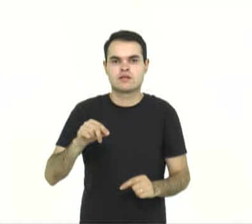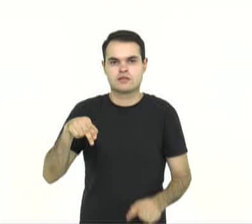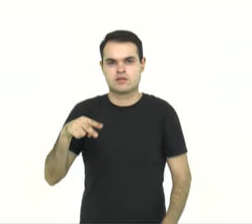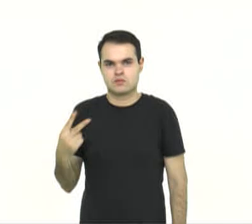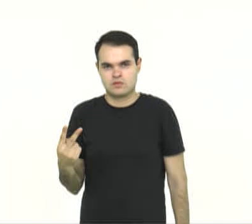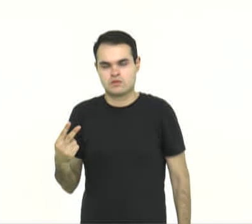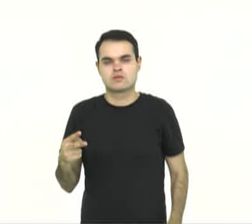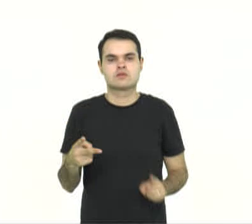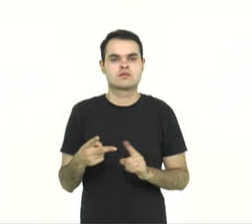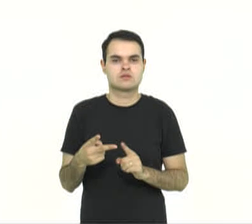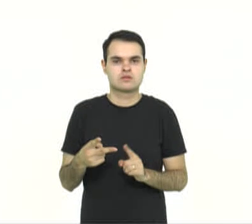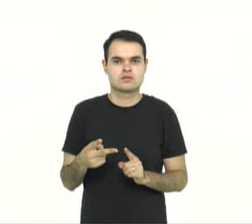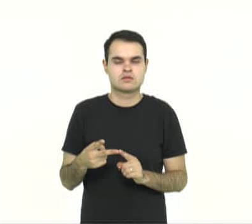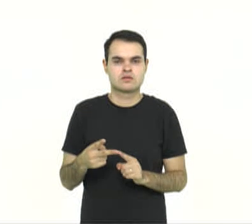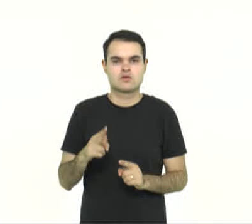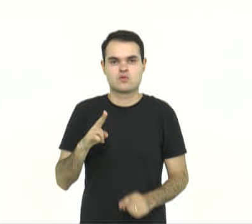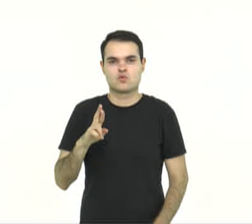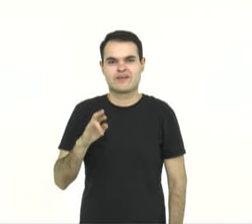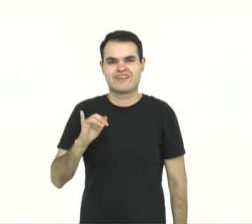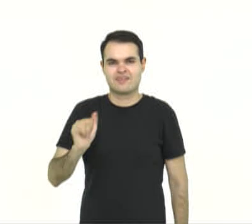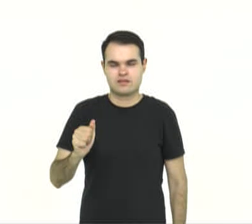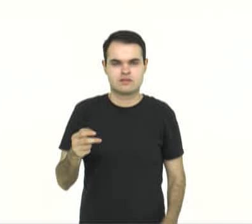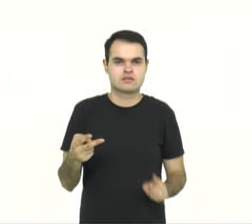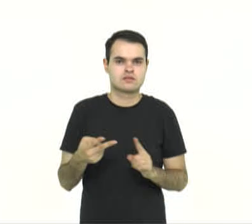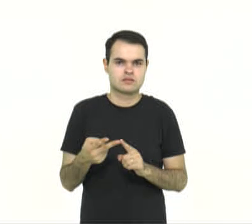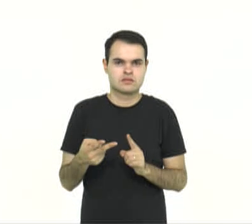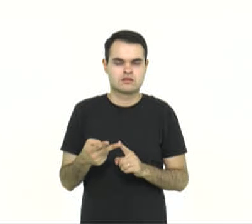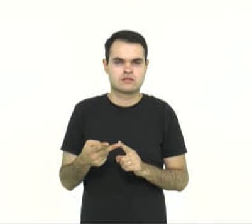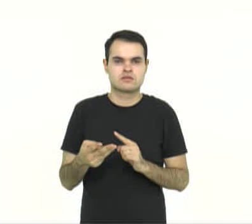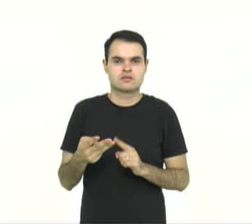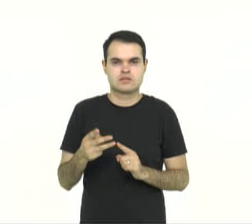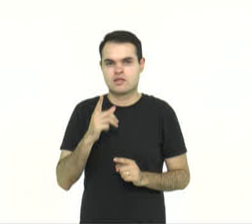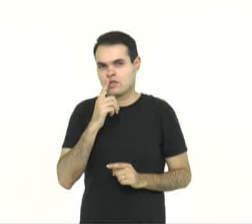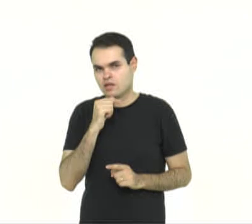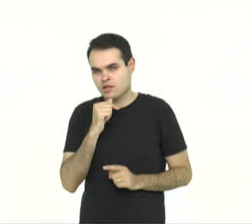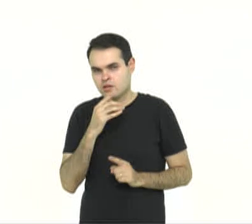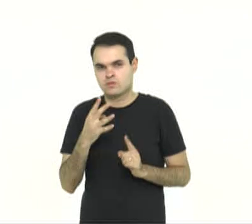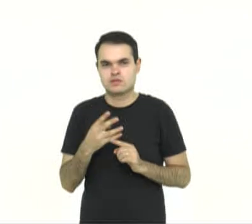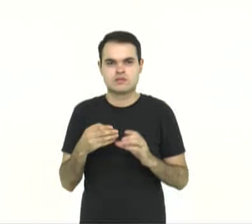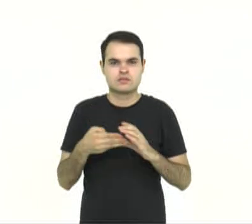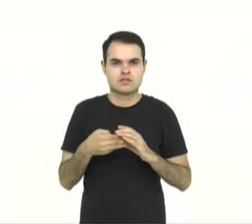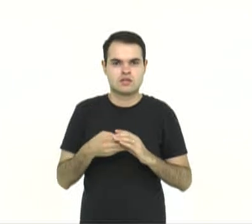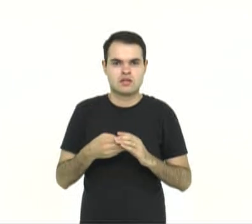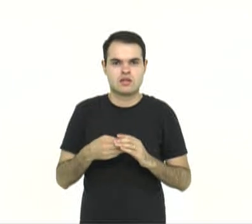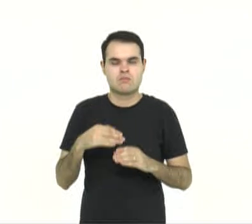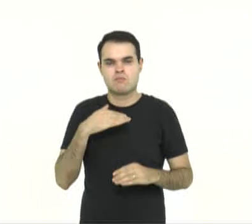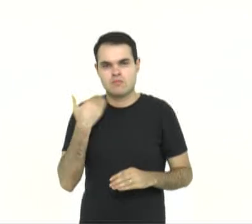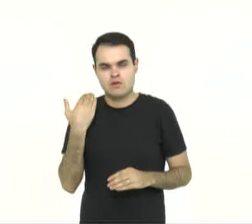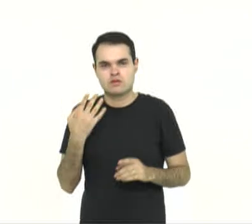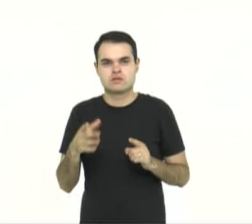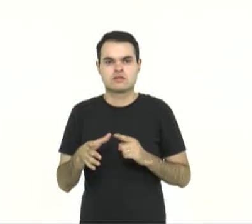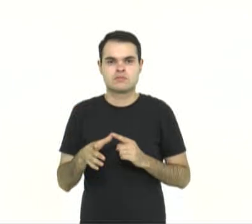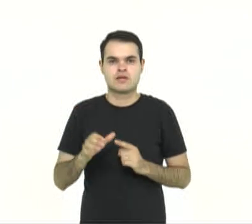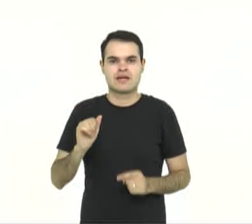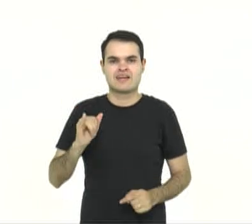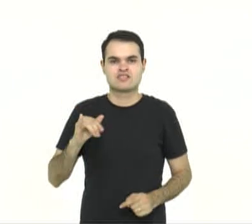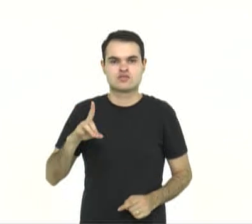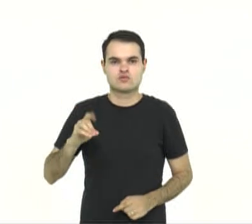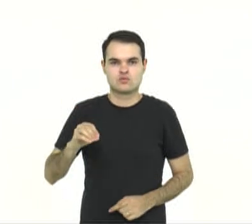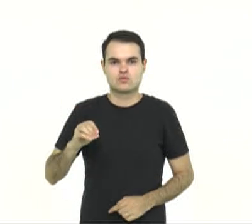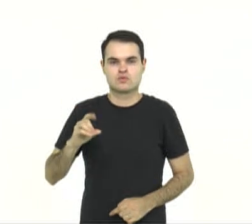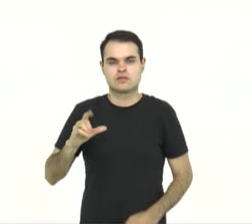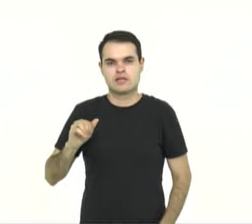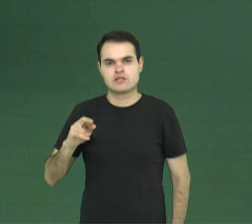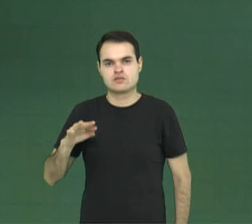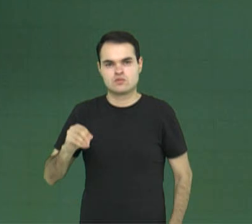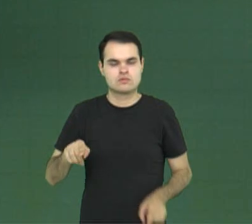Nitrogênio, também elimina um pouquinho de ureia, que é uma excreta nitrogenada, água, células mortas e ácido lático. Então, isso sai tudo pela pele,